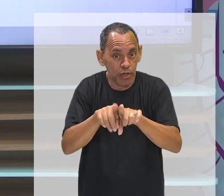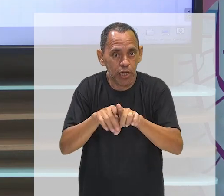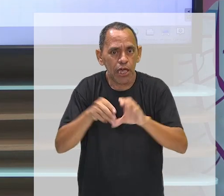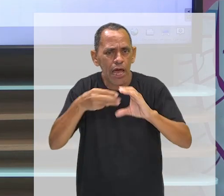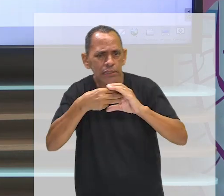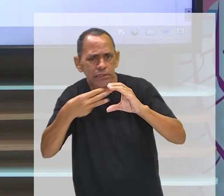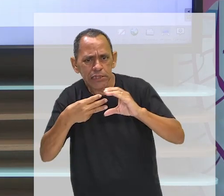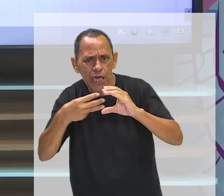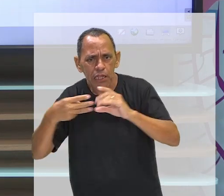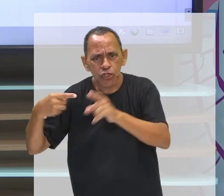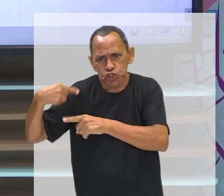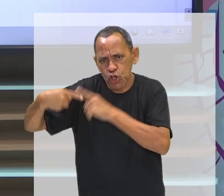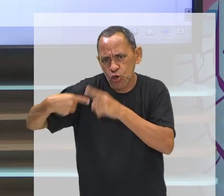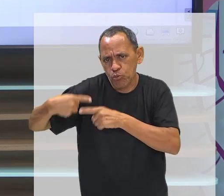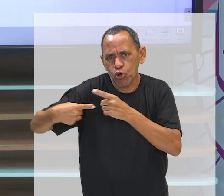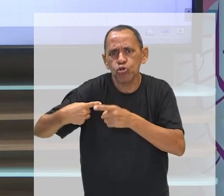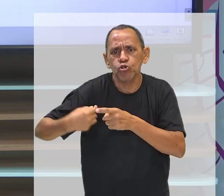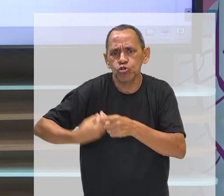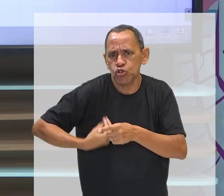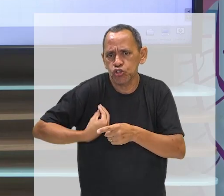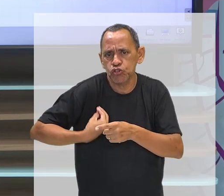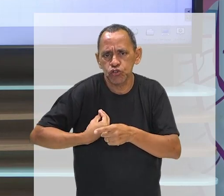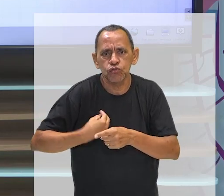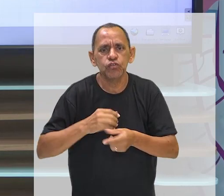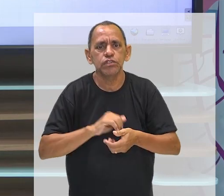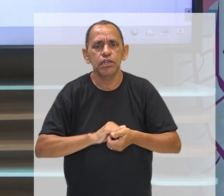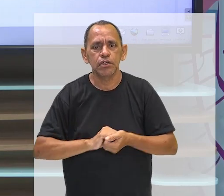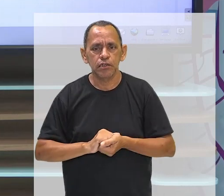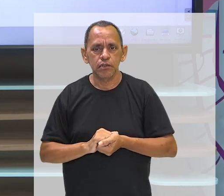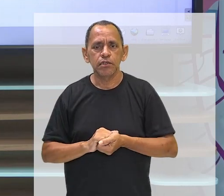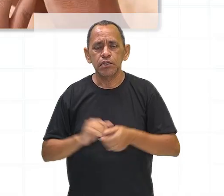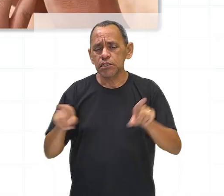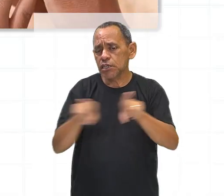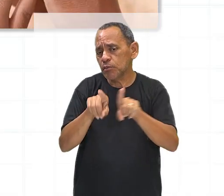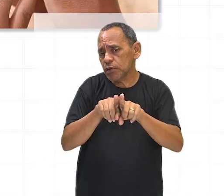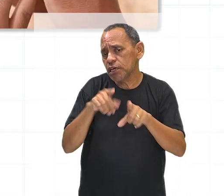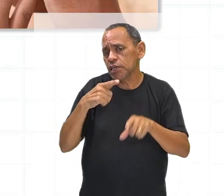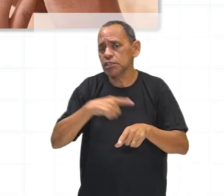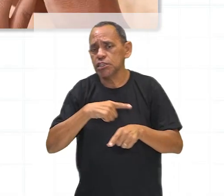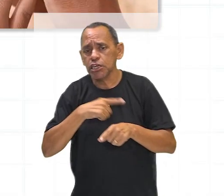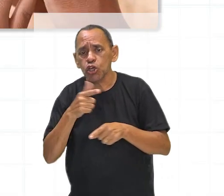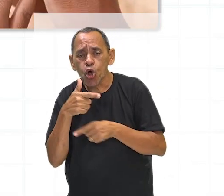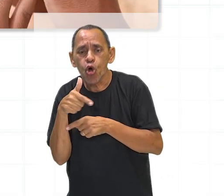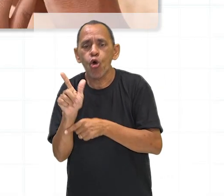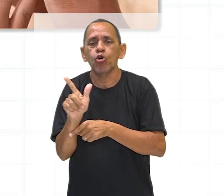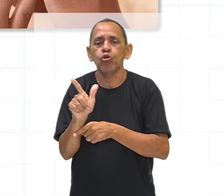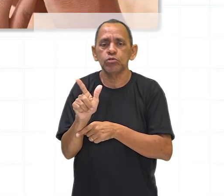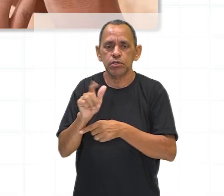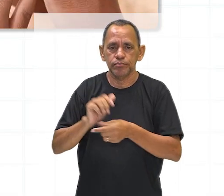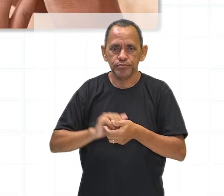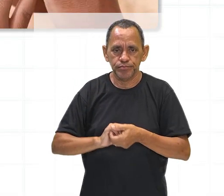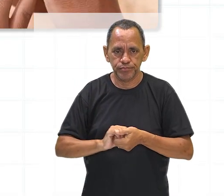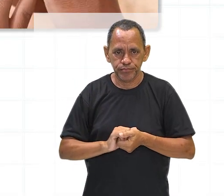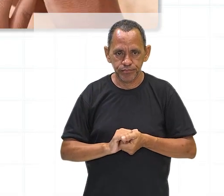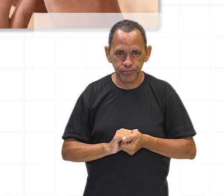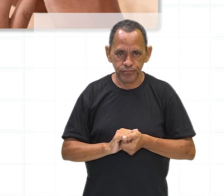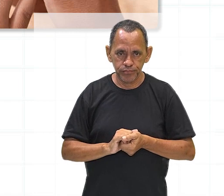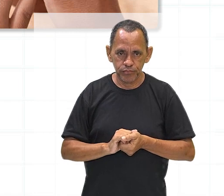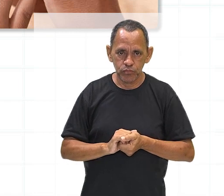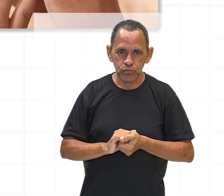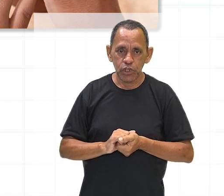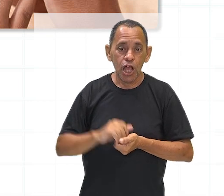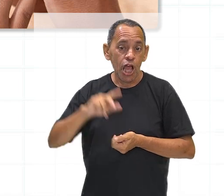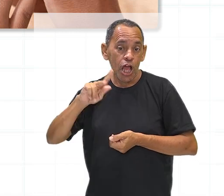célula reprodutora que é o espermatozoide, a gente vai ter a produção desses hormônios, como você visualiza aí na próxima imagem. Então olha só,